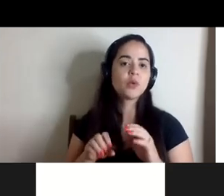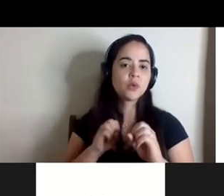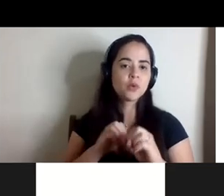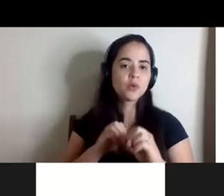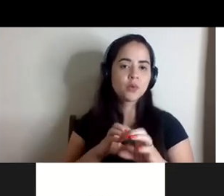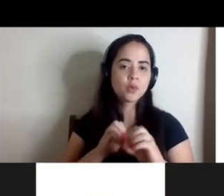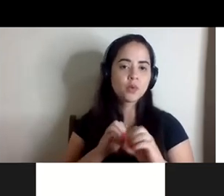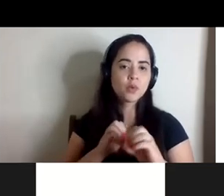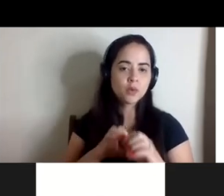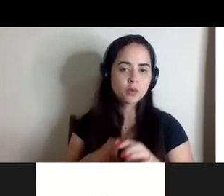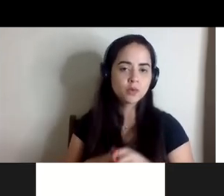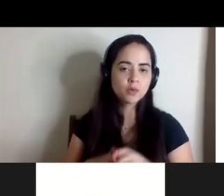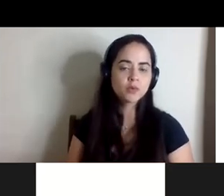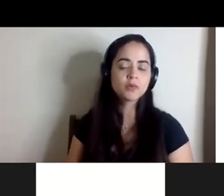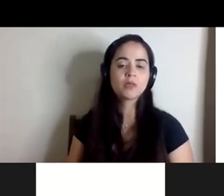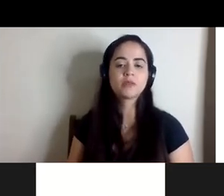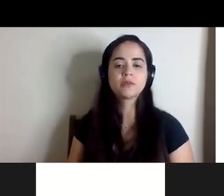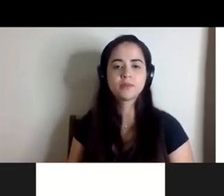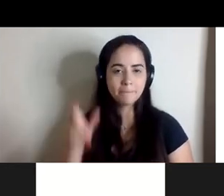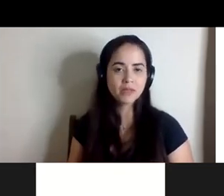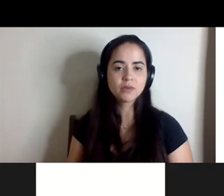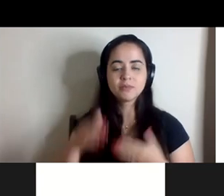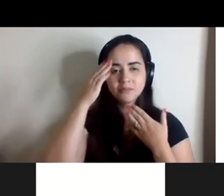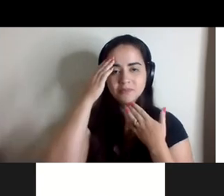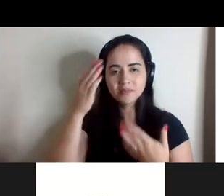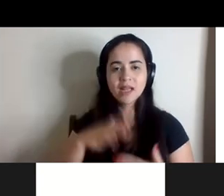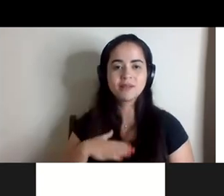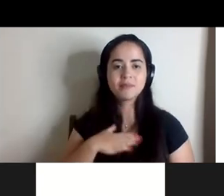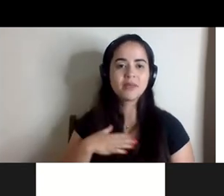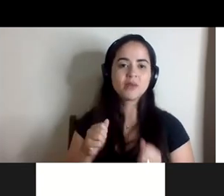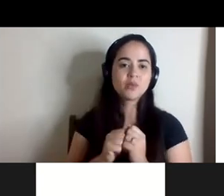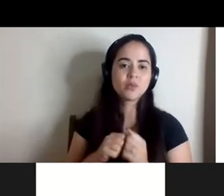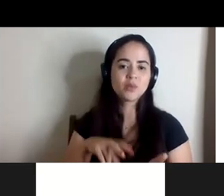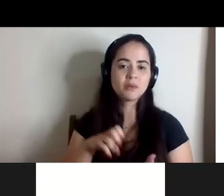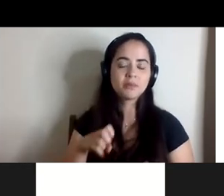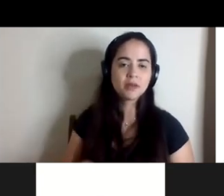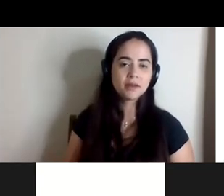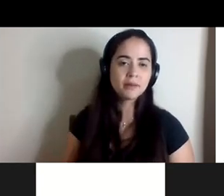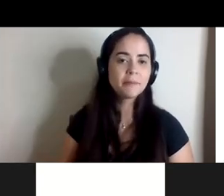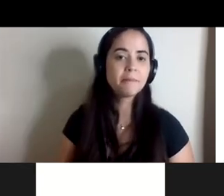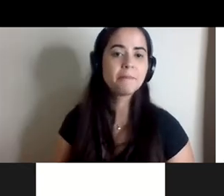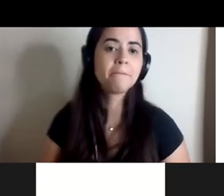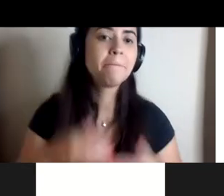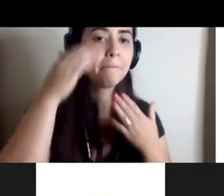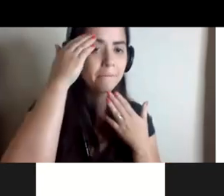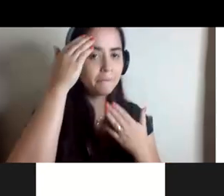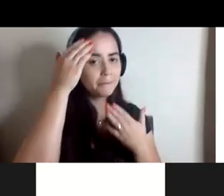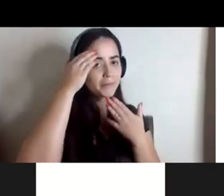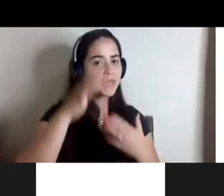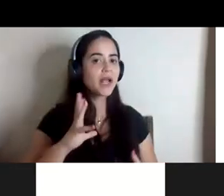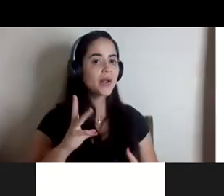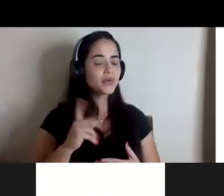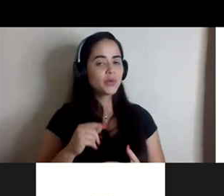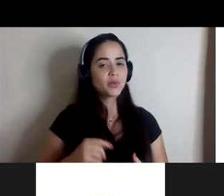gratificação ter você nessa manhã aqui. Tá bom? Obrigado. Obrigado a todos, obrigado pelo convite. Como disse o